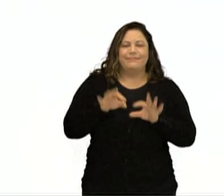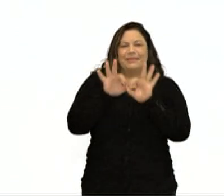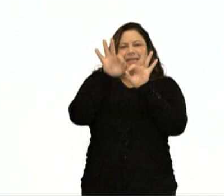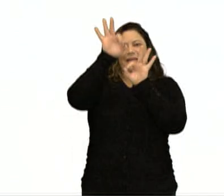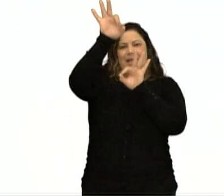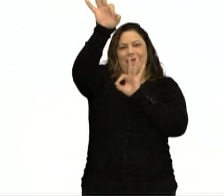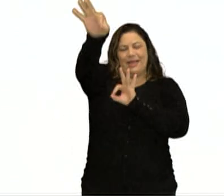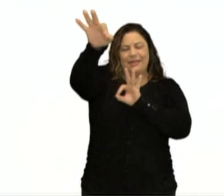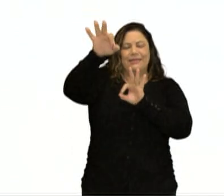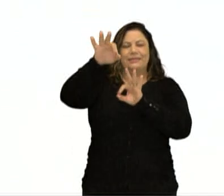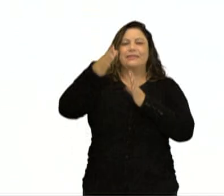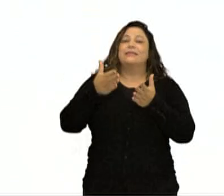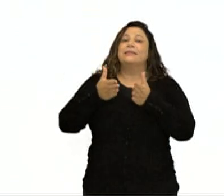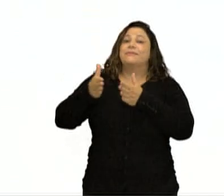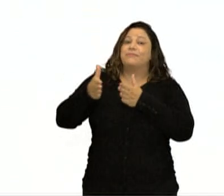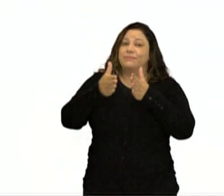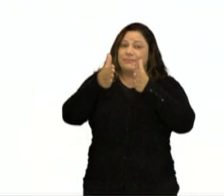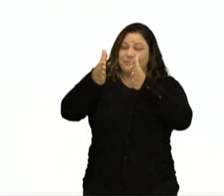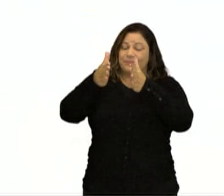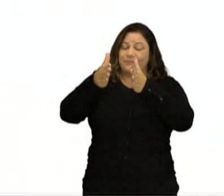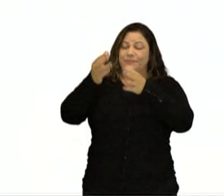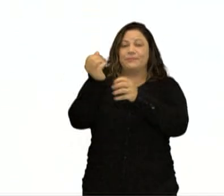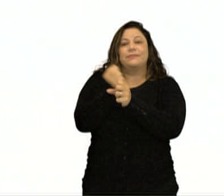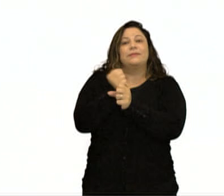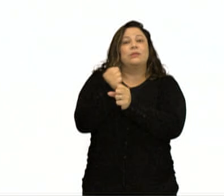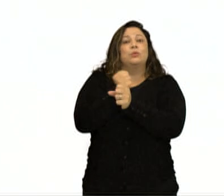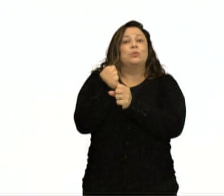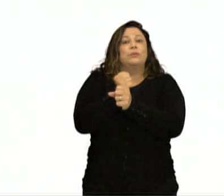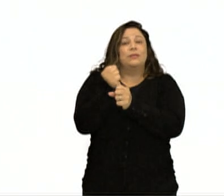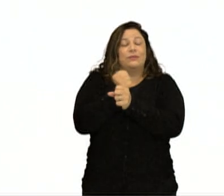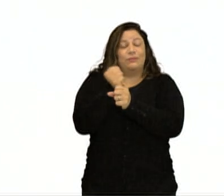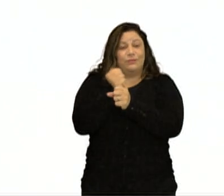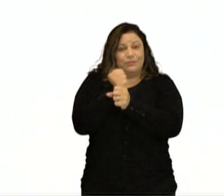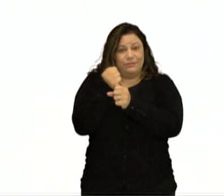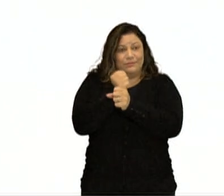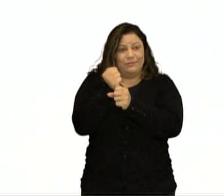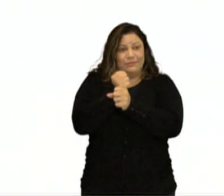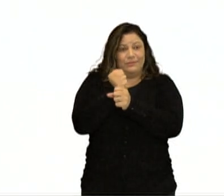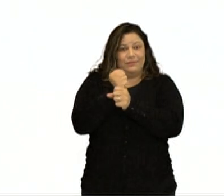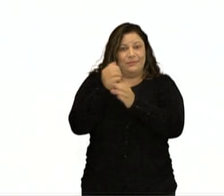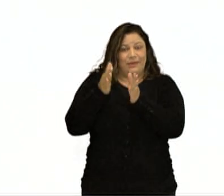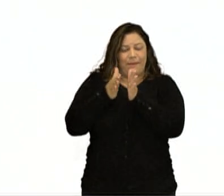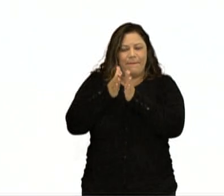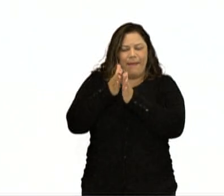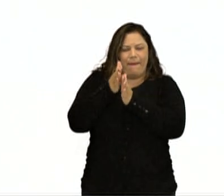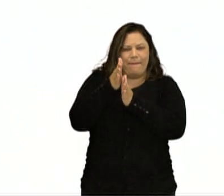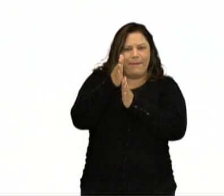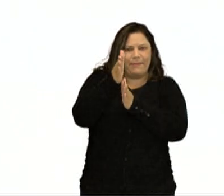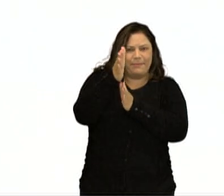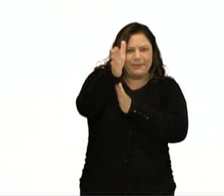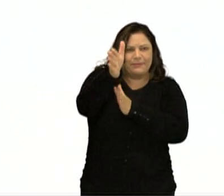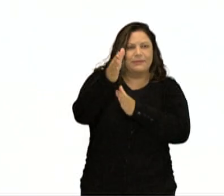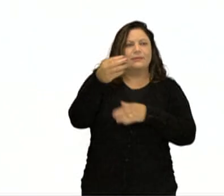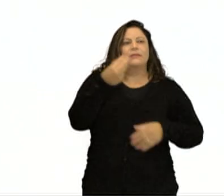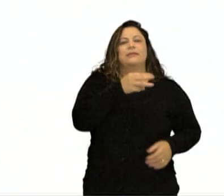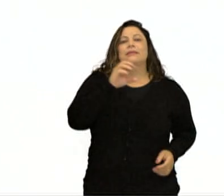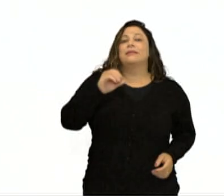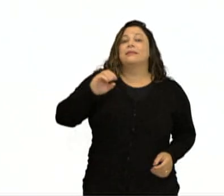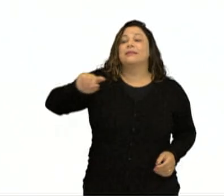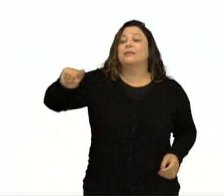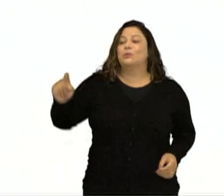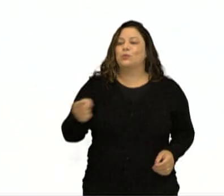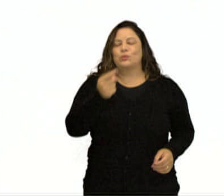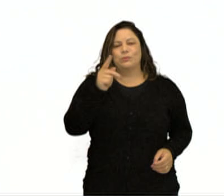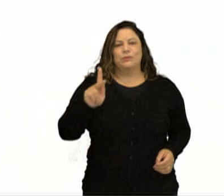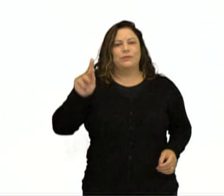ela percorre, que a luz percorre, em um ano andando nessa velocidade estupenda, 300 mil quilômetros